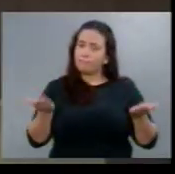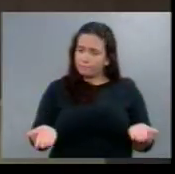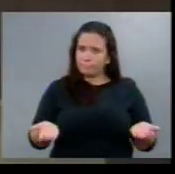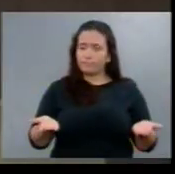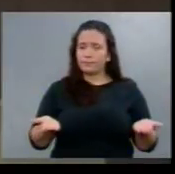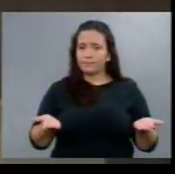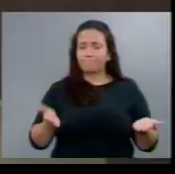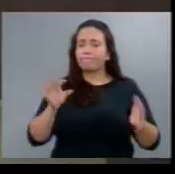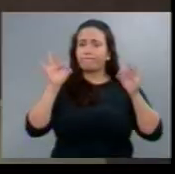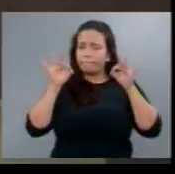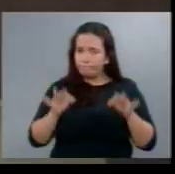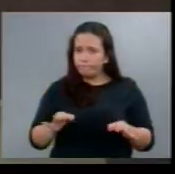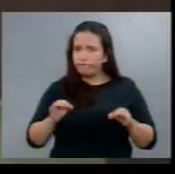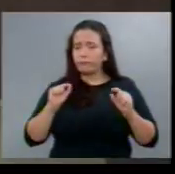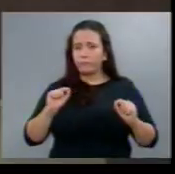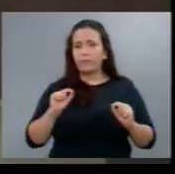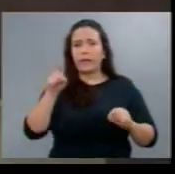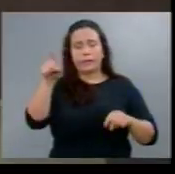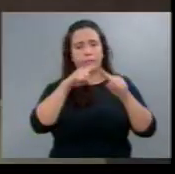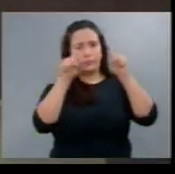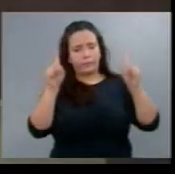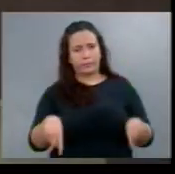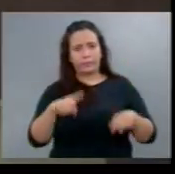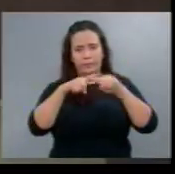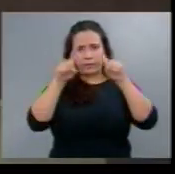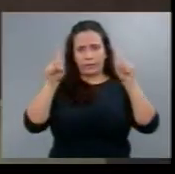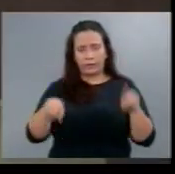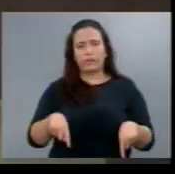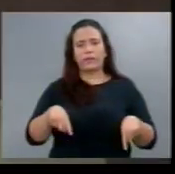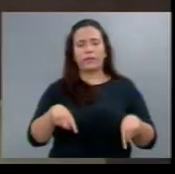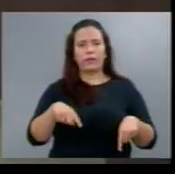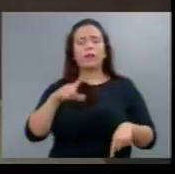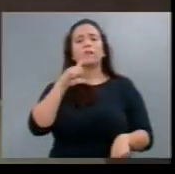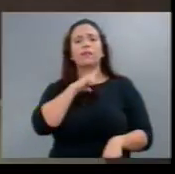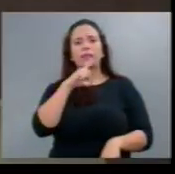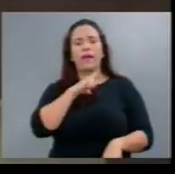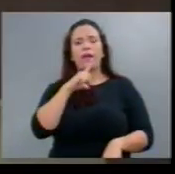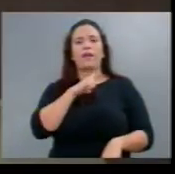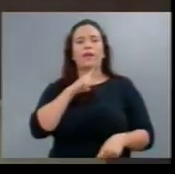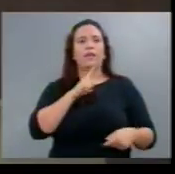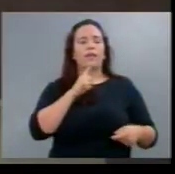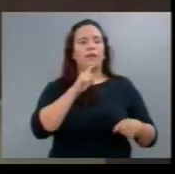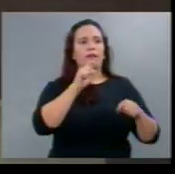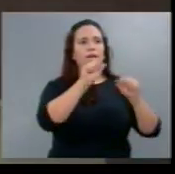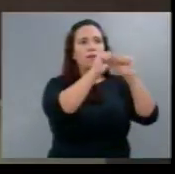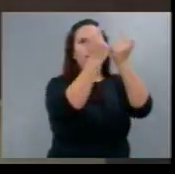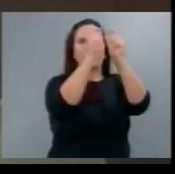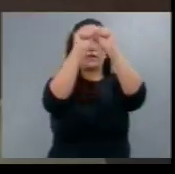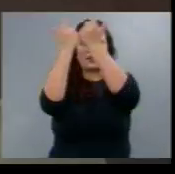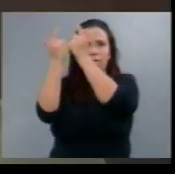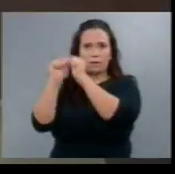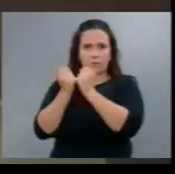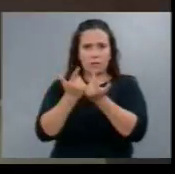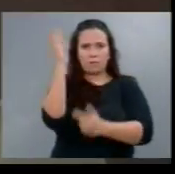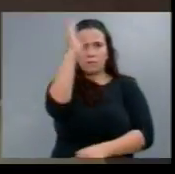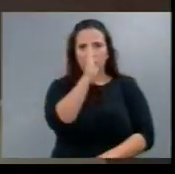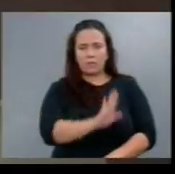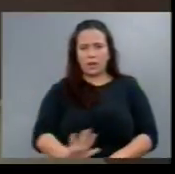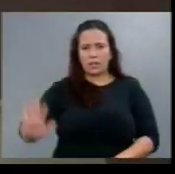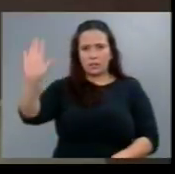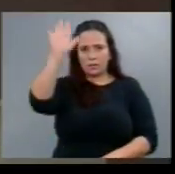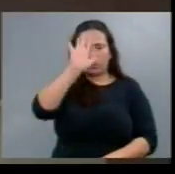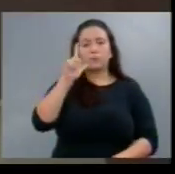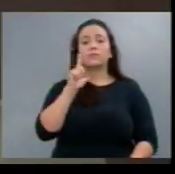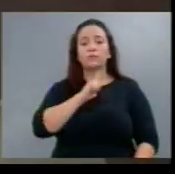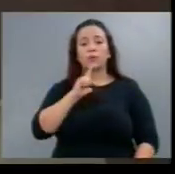De fato, esta agenda, que encontra respaldo nos parlamentos, ela